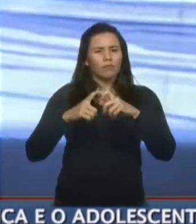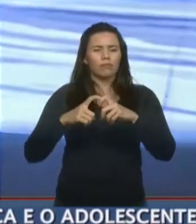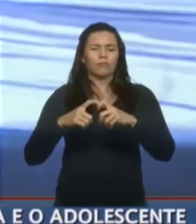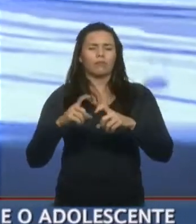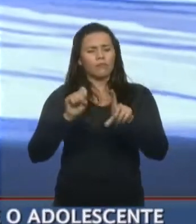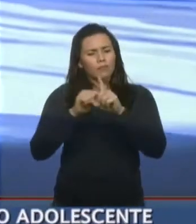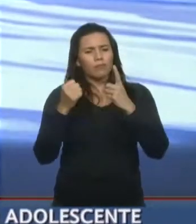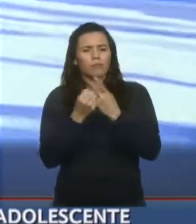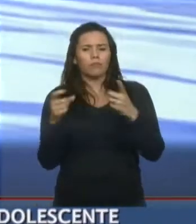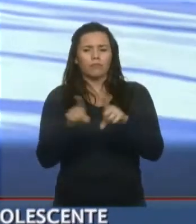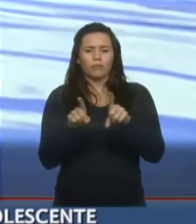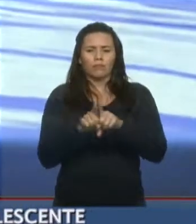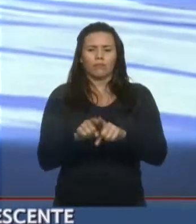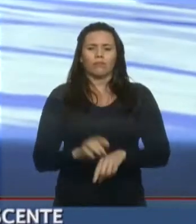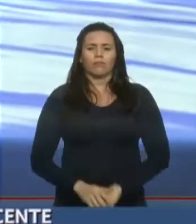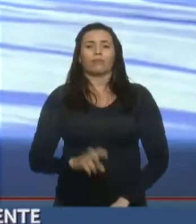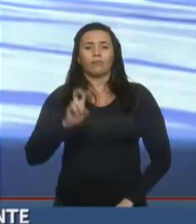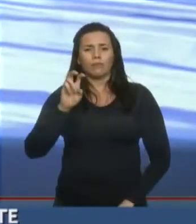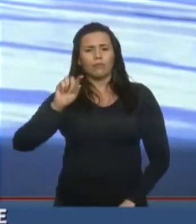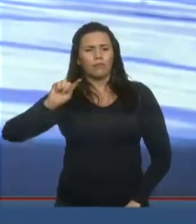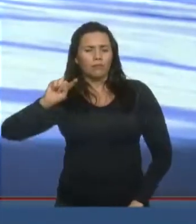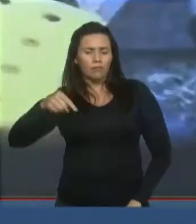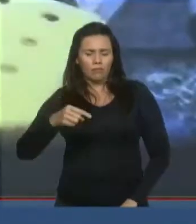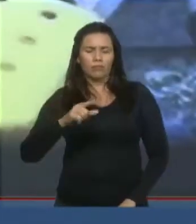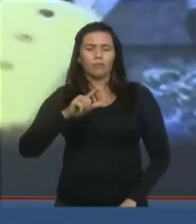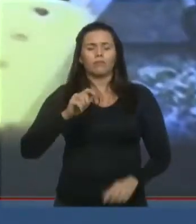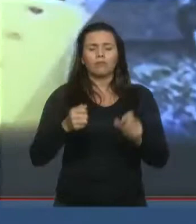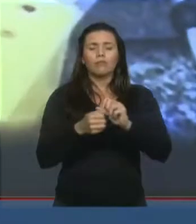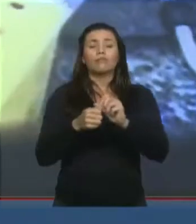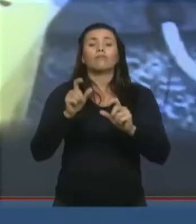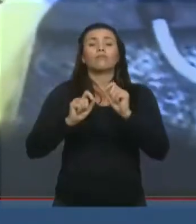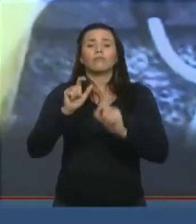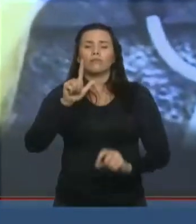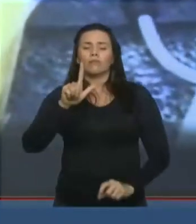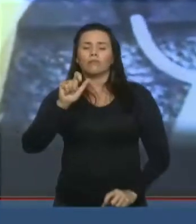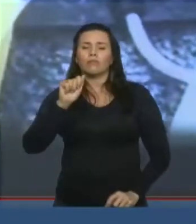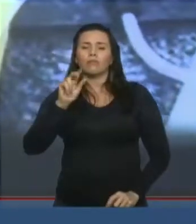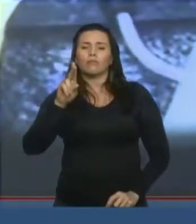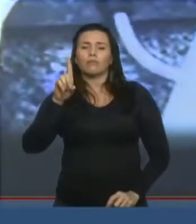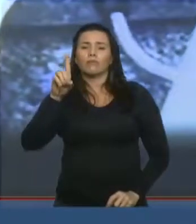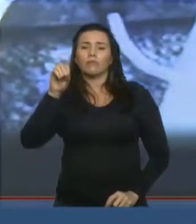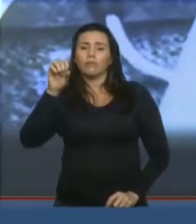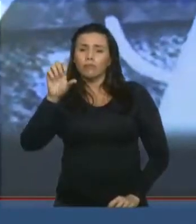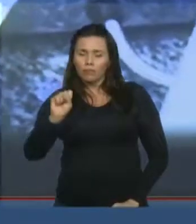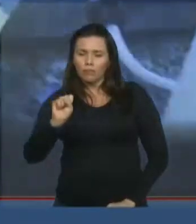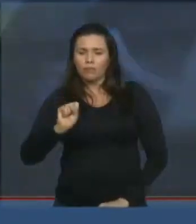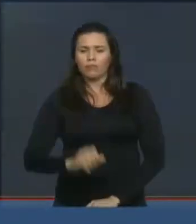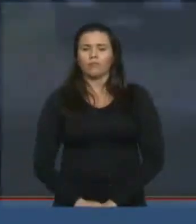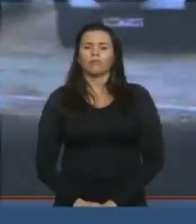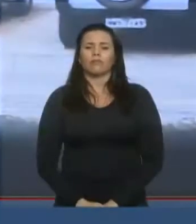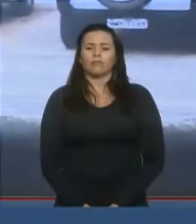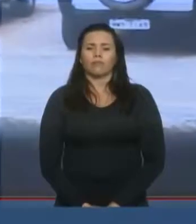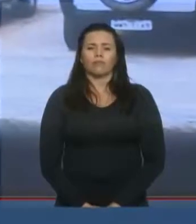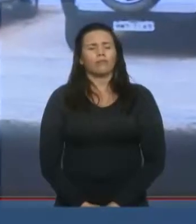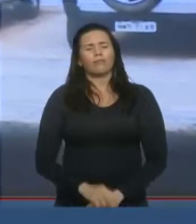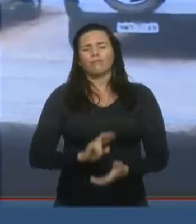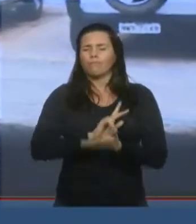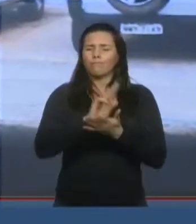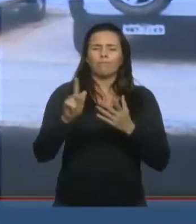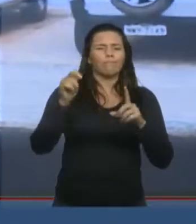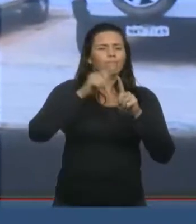Expediu mais de 5 mil laudos até julho de 2019, além de realizar centenas de perícias médicas por mês.